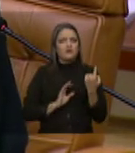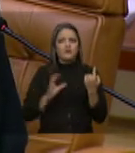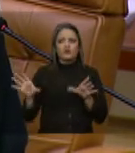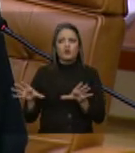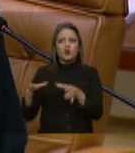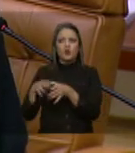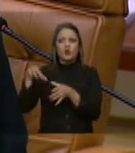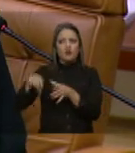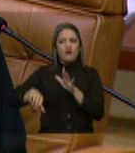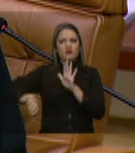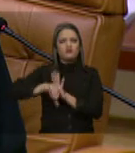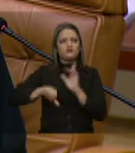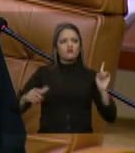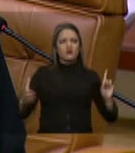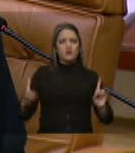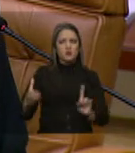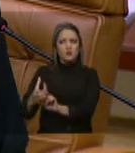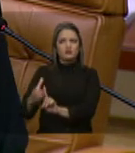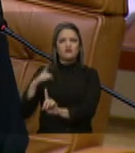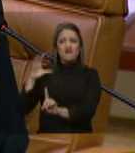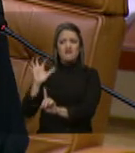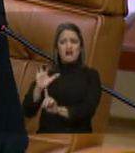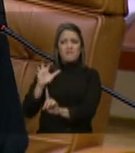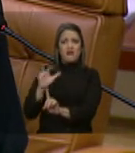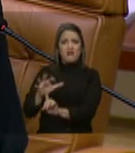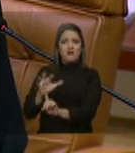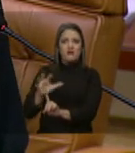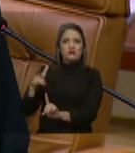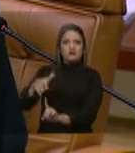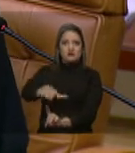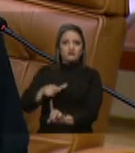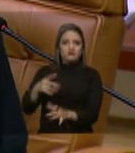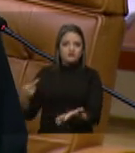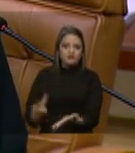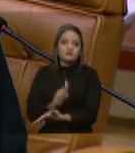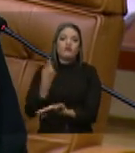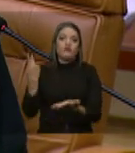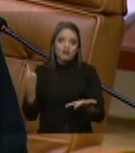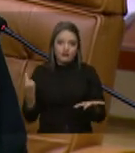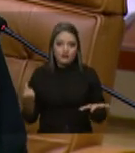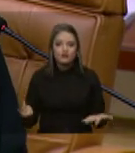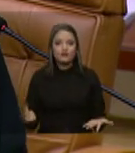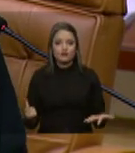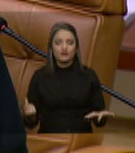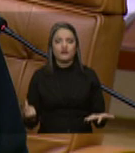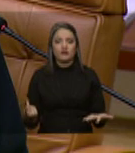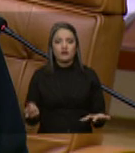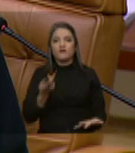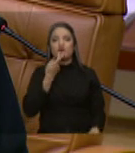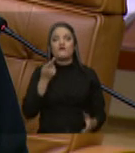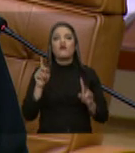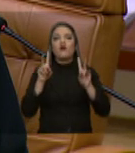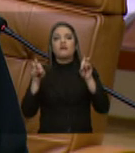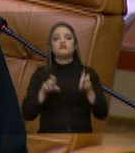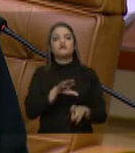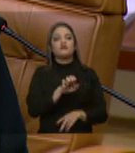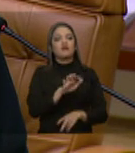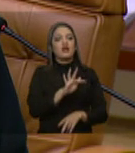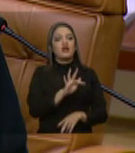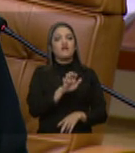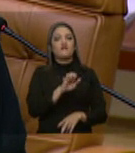grupos simplesmente é se transformar é o efeito manada para que todos nós conhecemos para outros